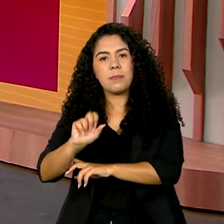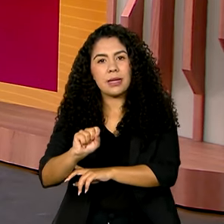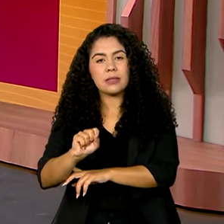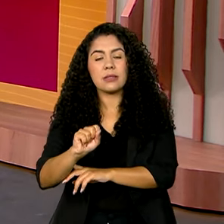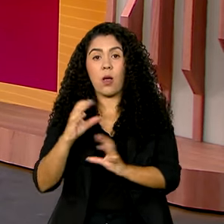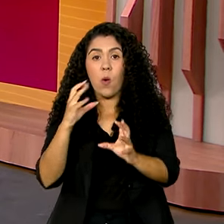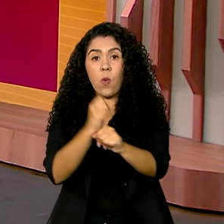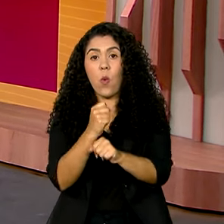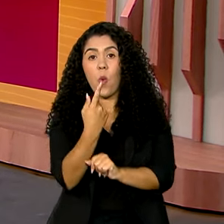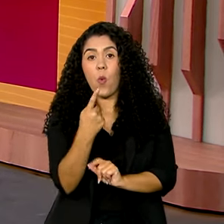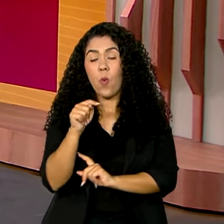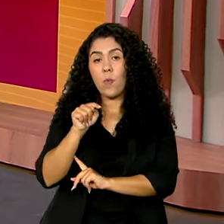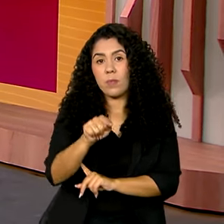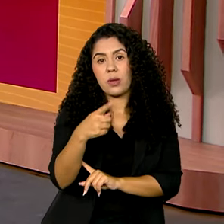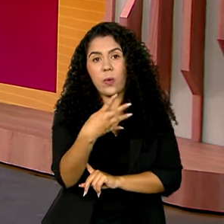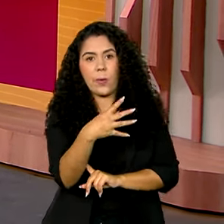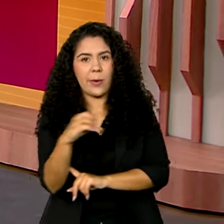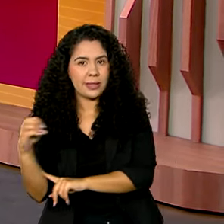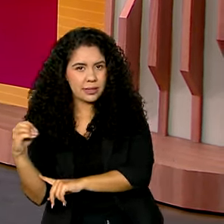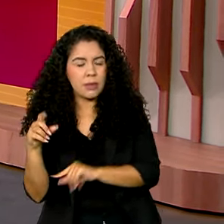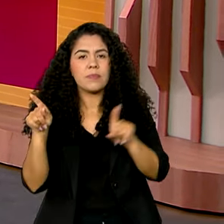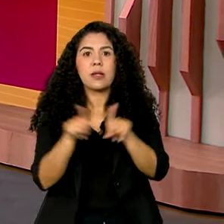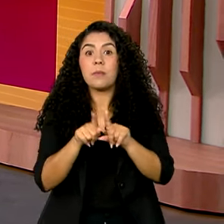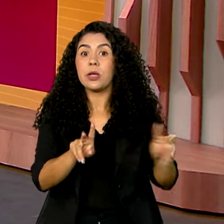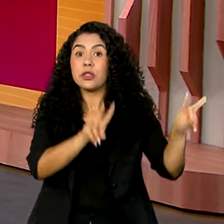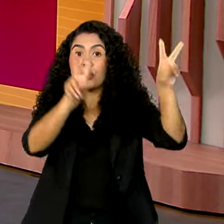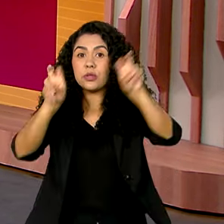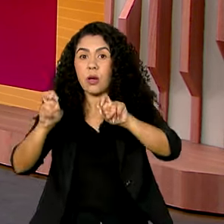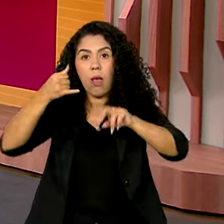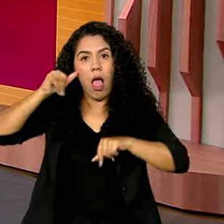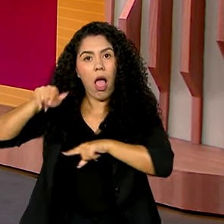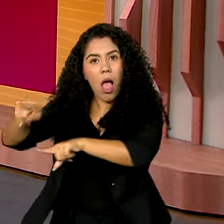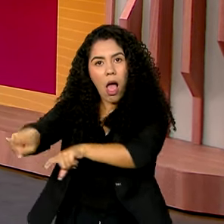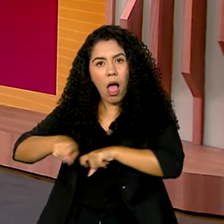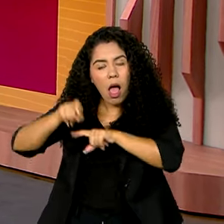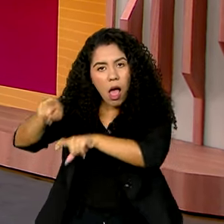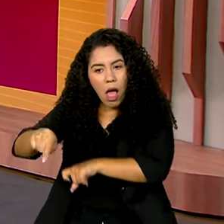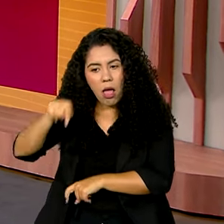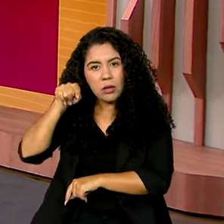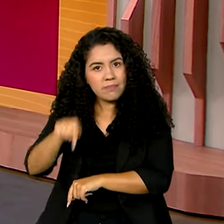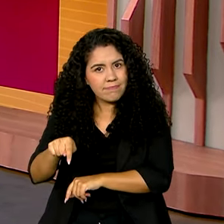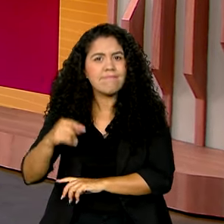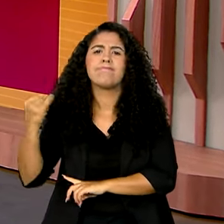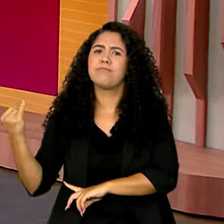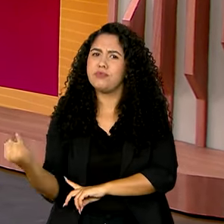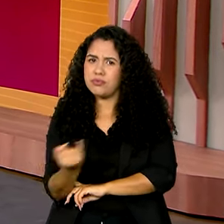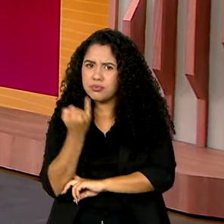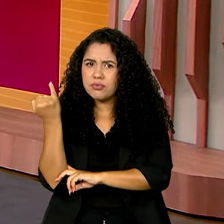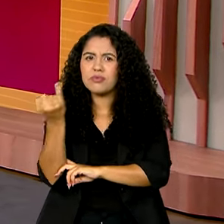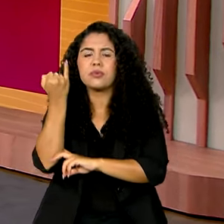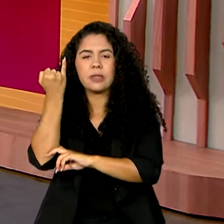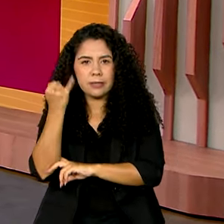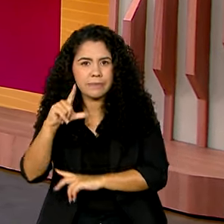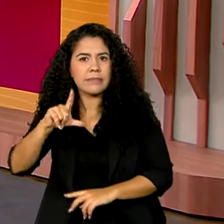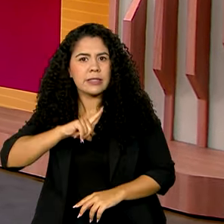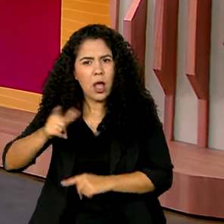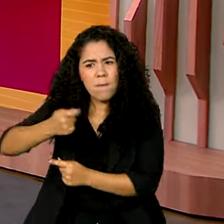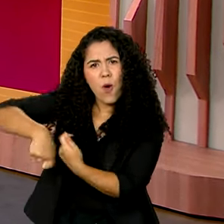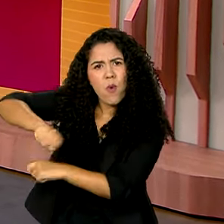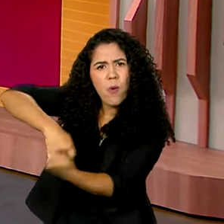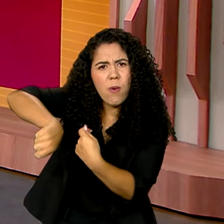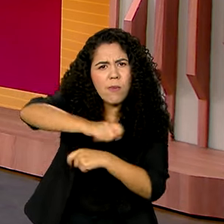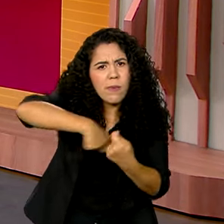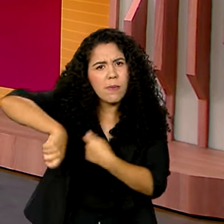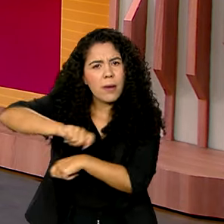elas chegam a 1.400. Sobre a agricultura, é um setor outro importante, né, da economia local e recebe